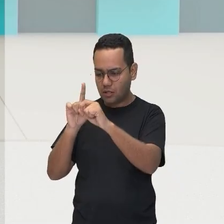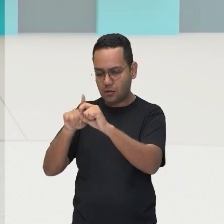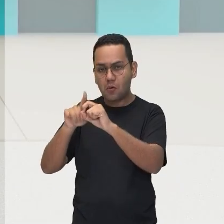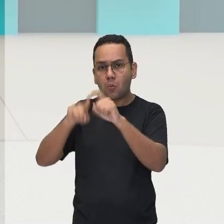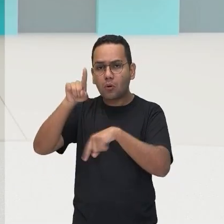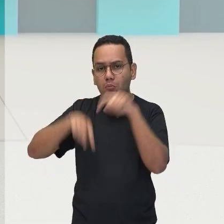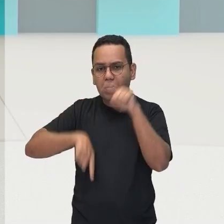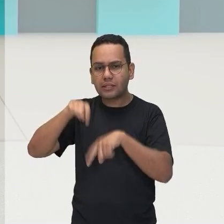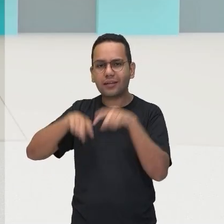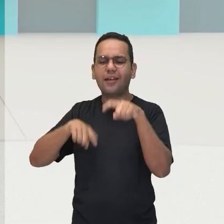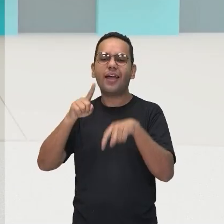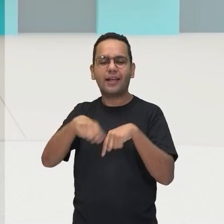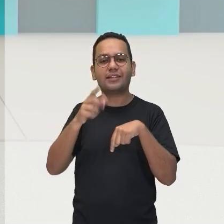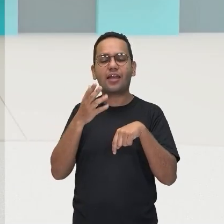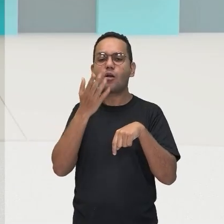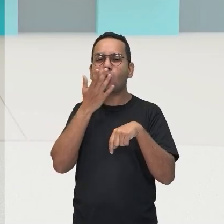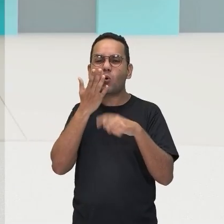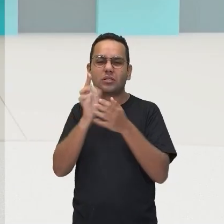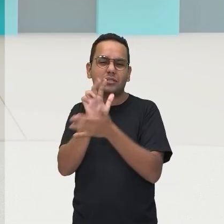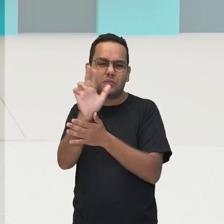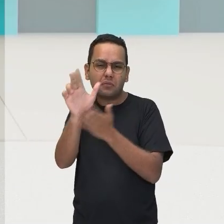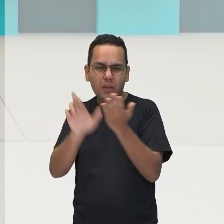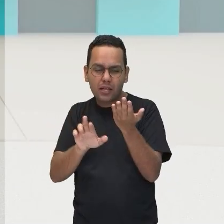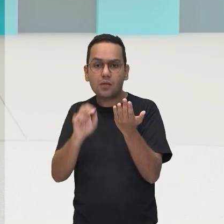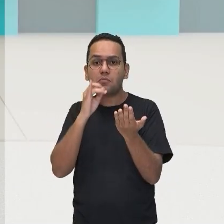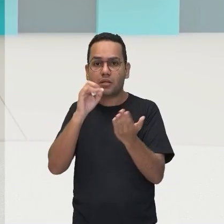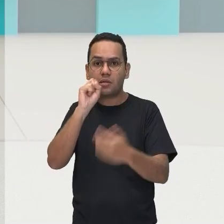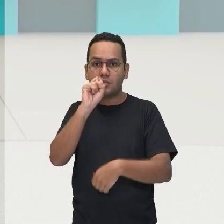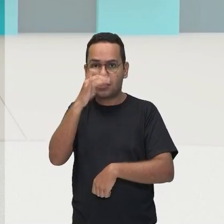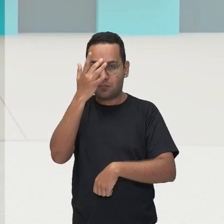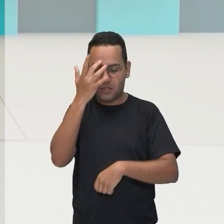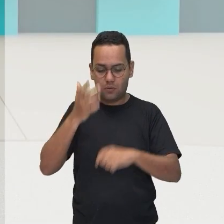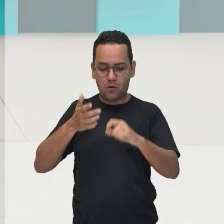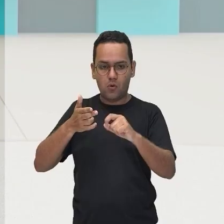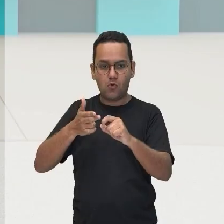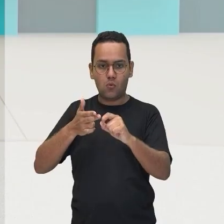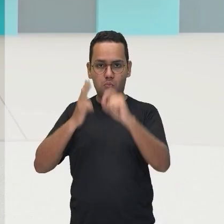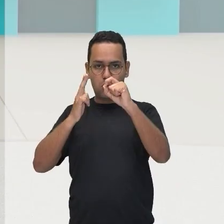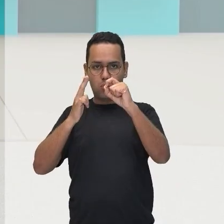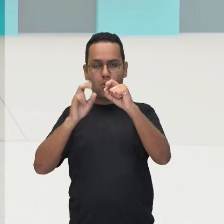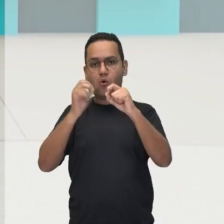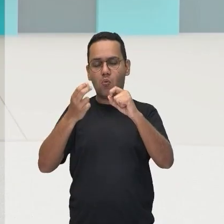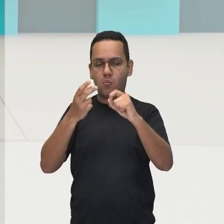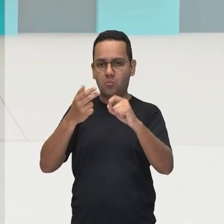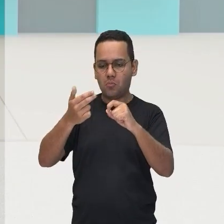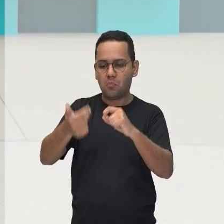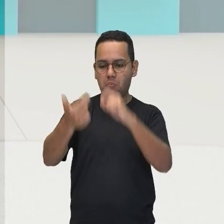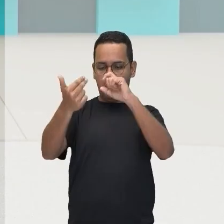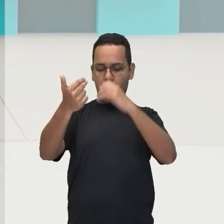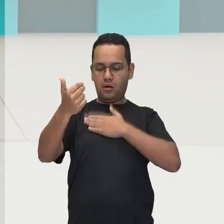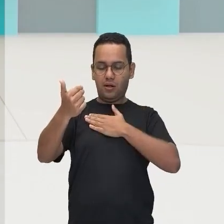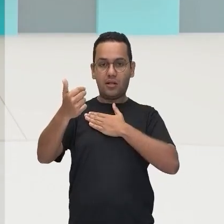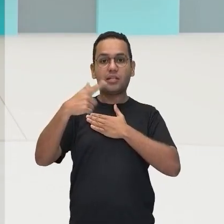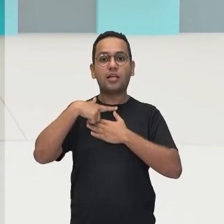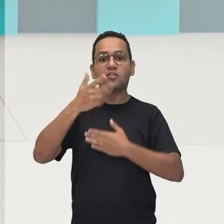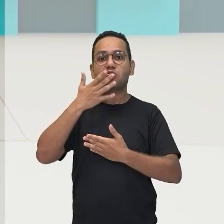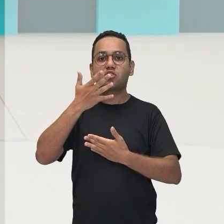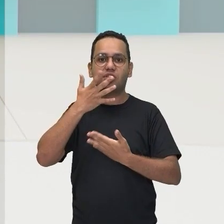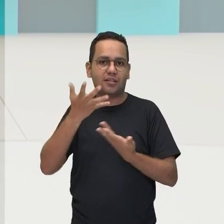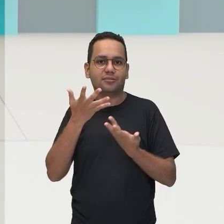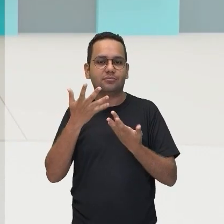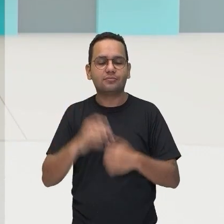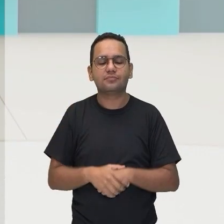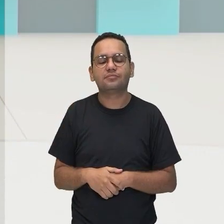contêm tintas dentro dela. Então, quando você atinge o seu adversário, ele é marcado com essa tinta. Bem legal, né? Na